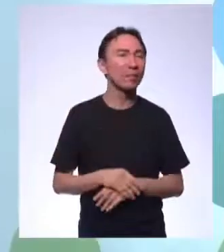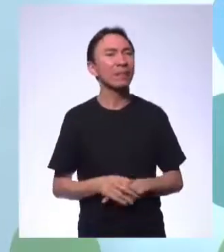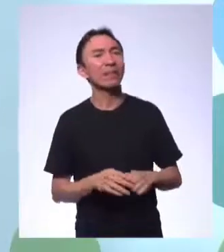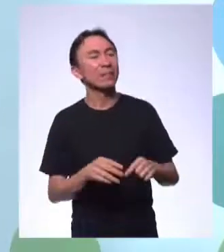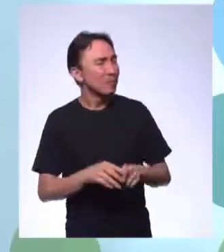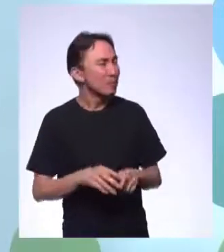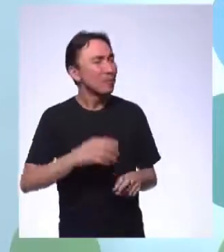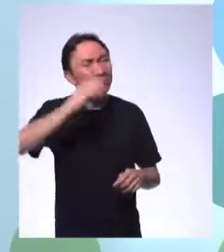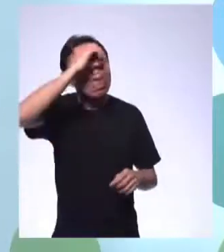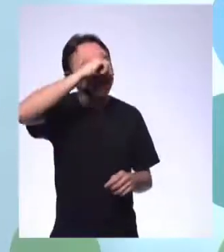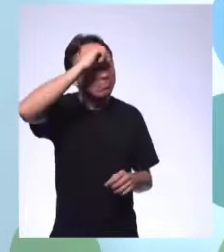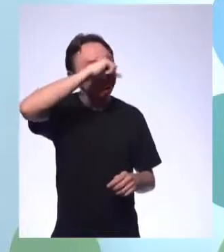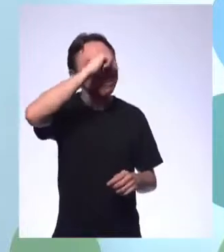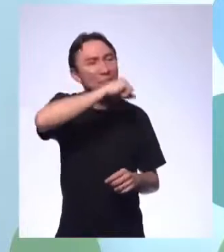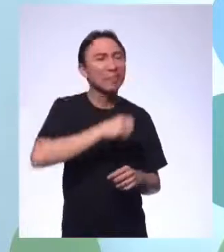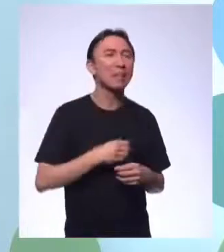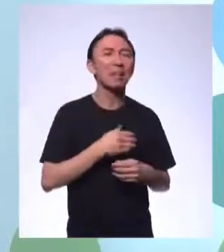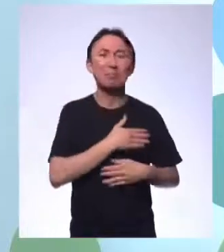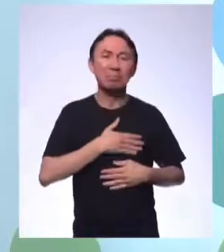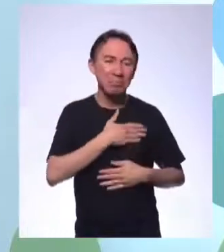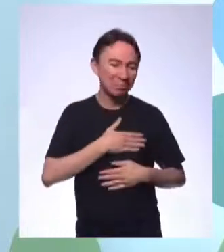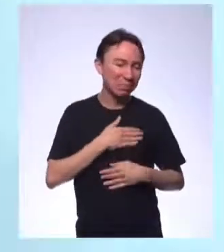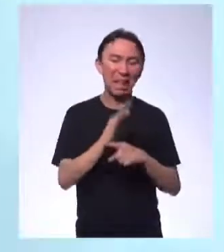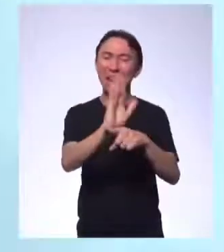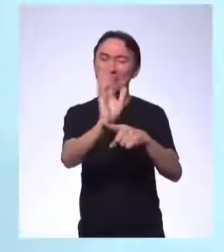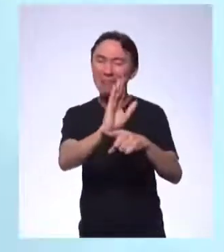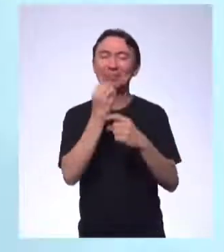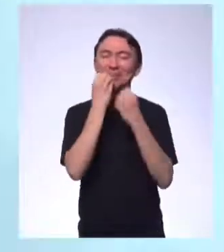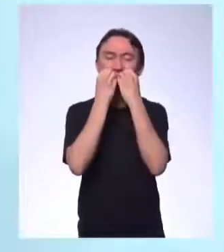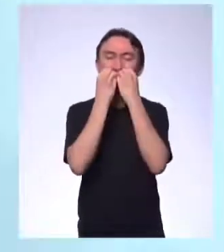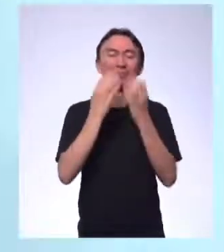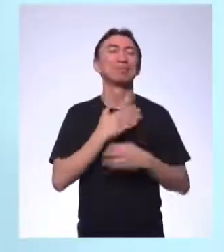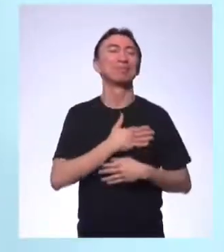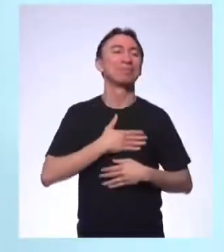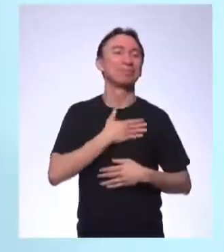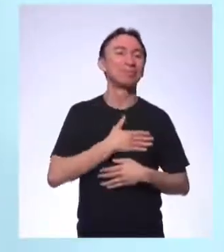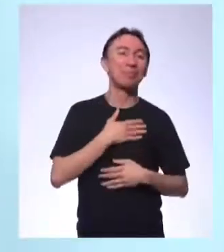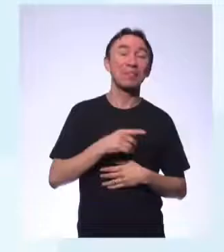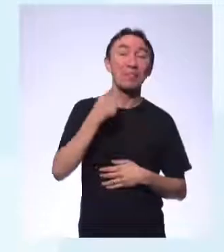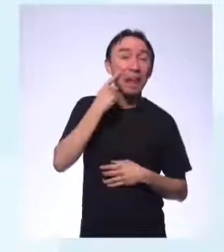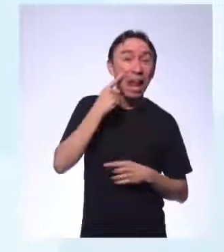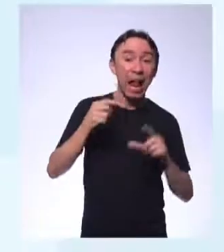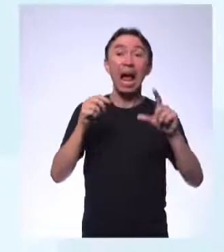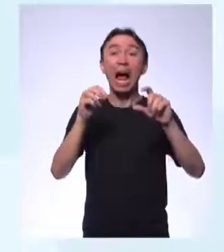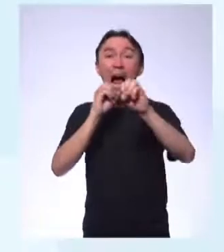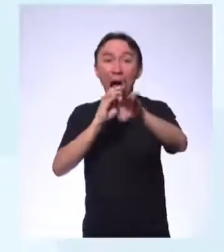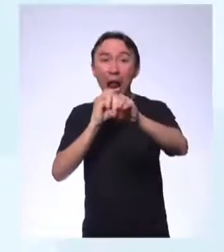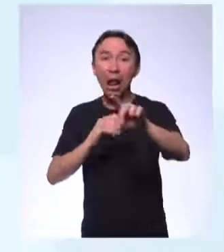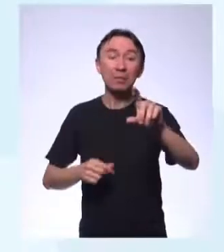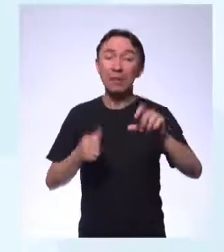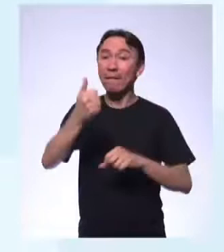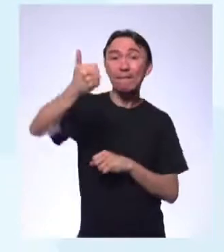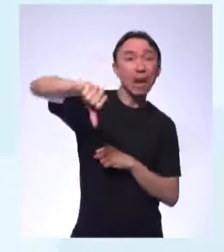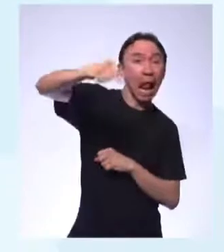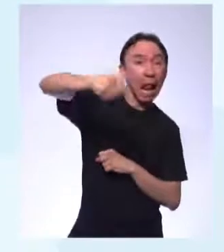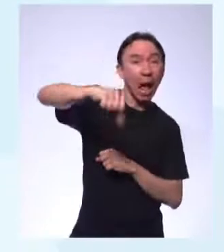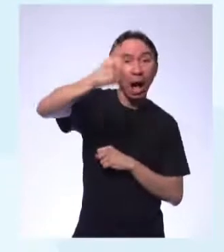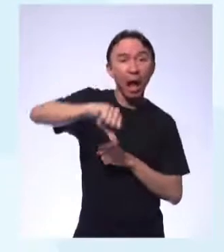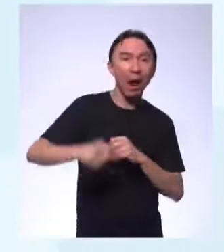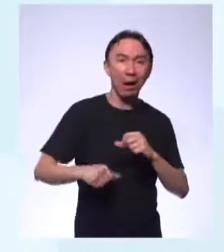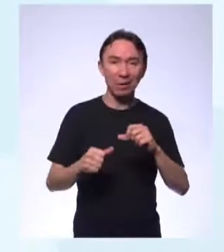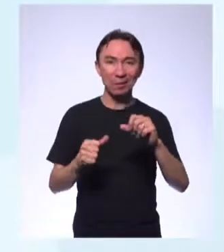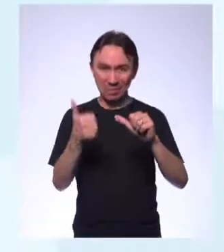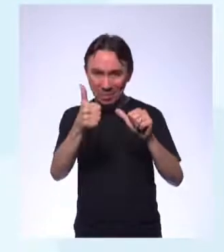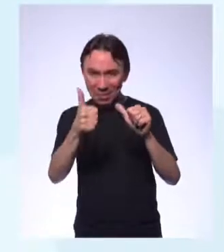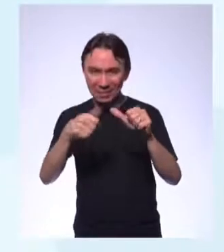Um prazer discutir animais fantásticos e onde habitam. Com vocês e avalie a nossa aula. Não se esqueça de avaliar e até